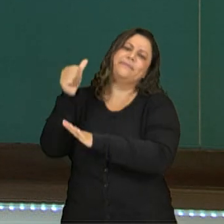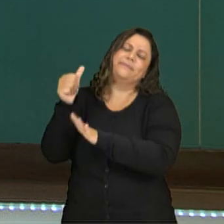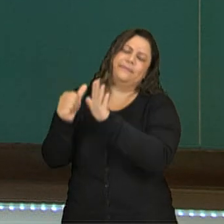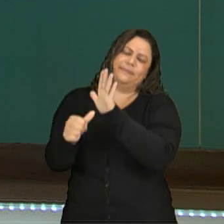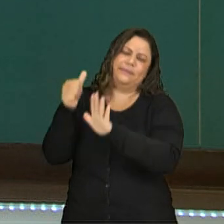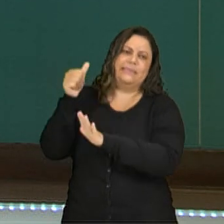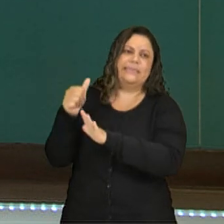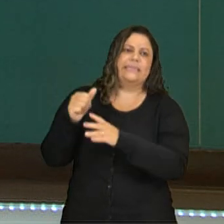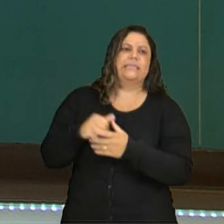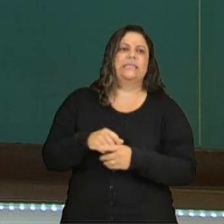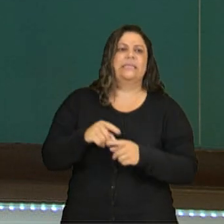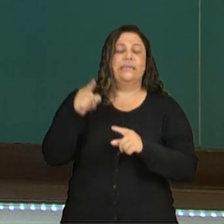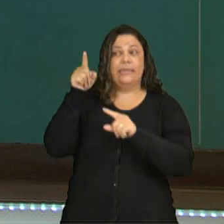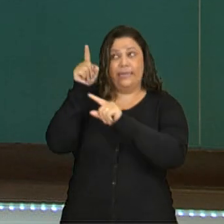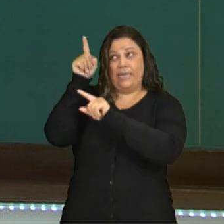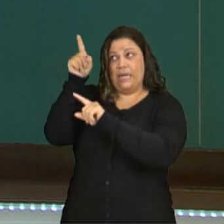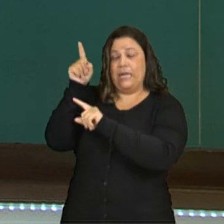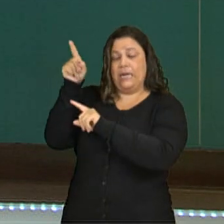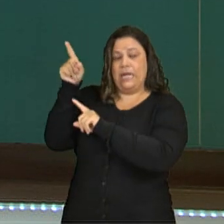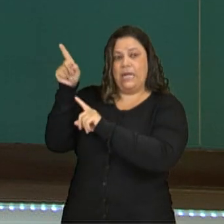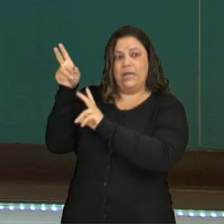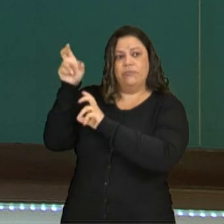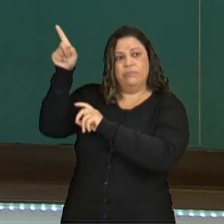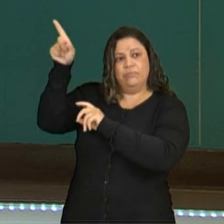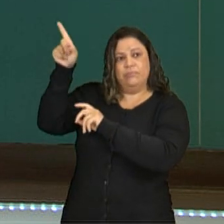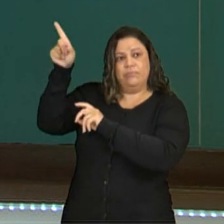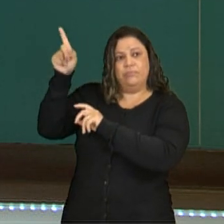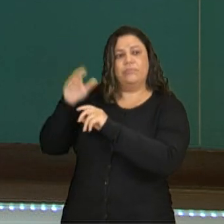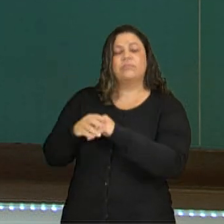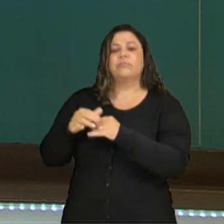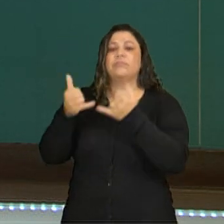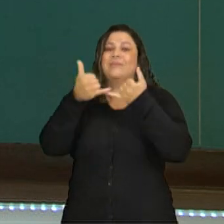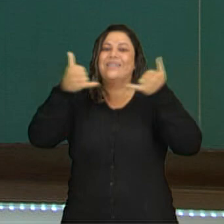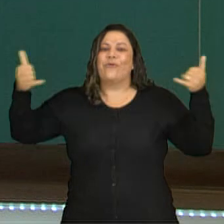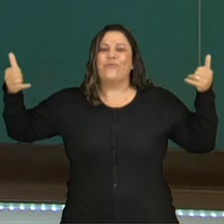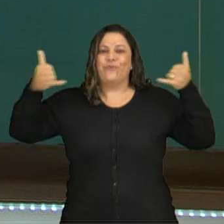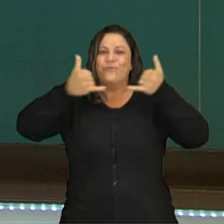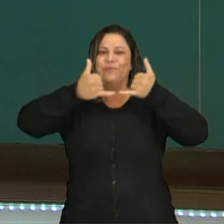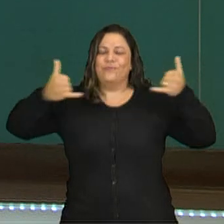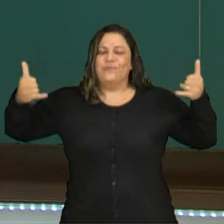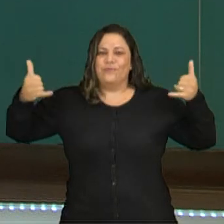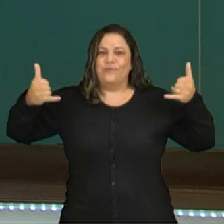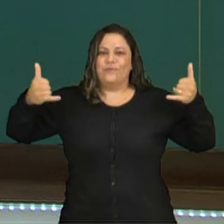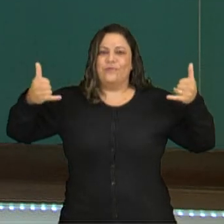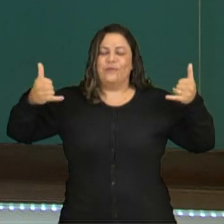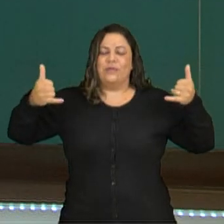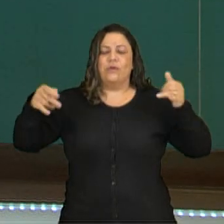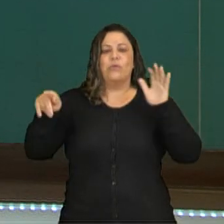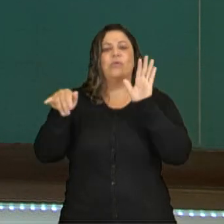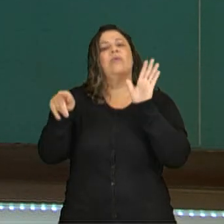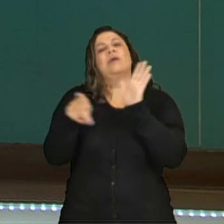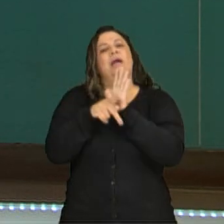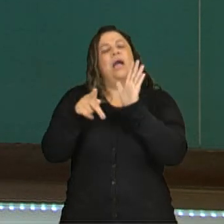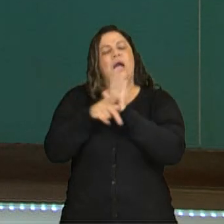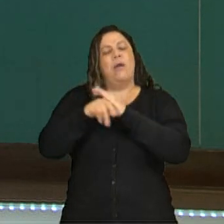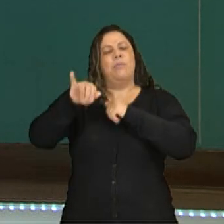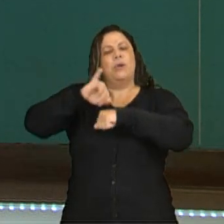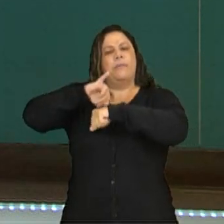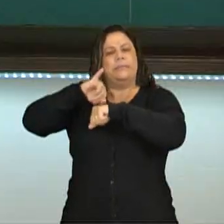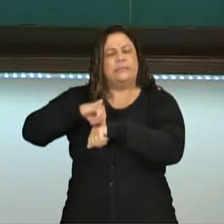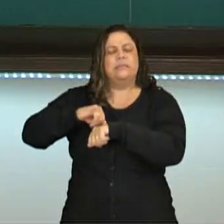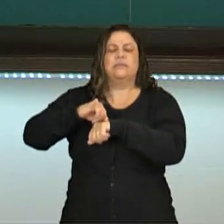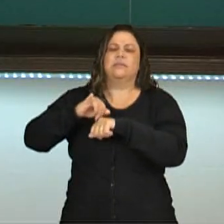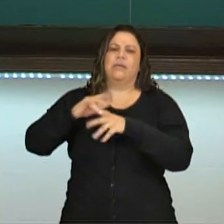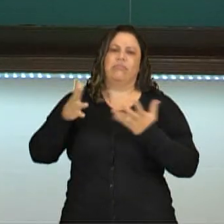rádio base, daí sim, estaria ligado por fio à central pública de telefonia. Então,